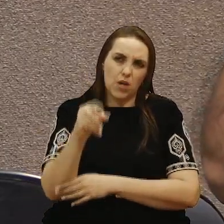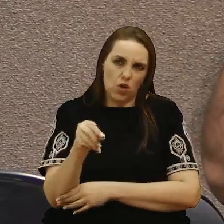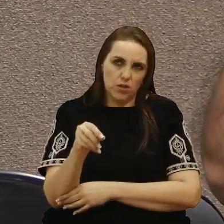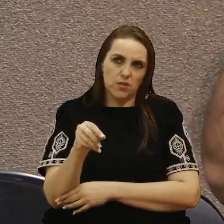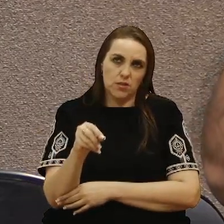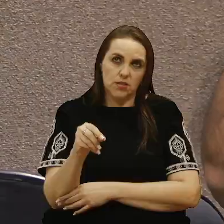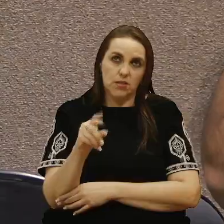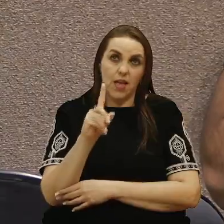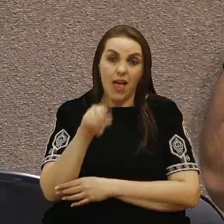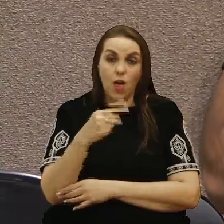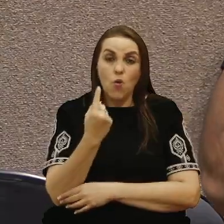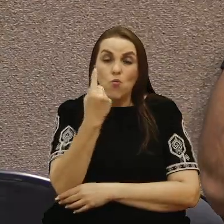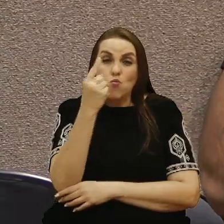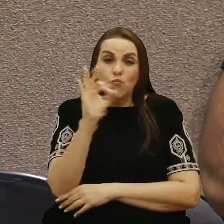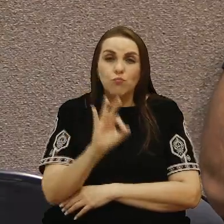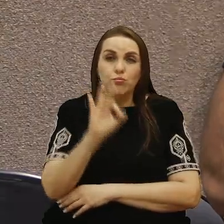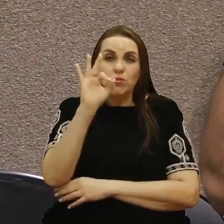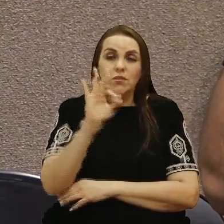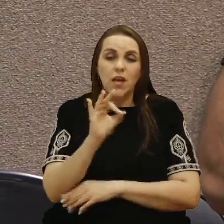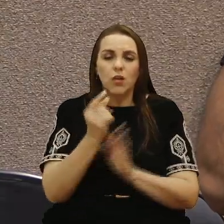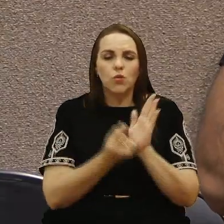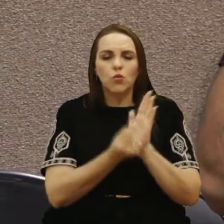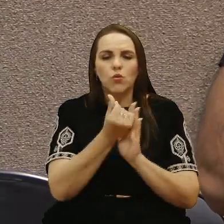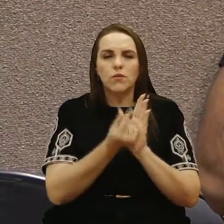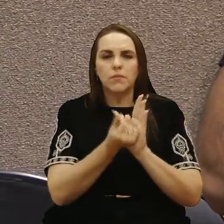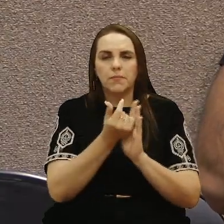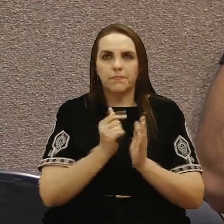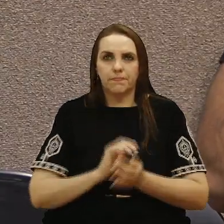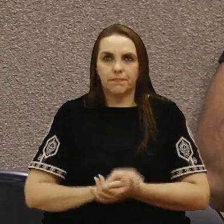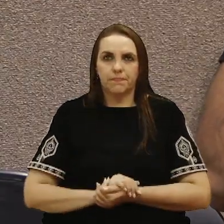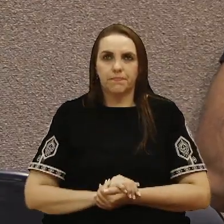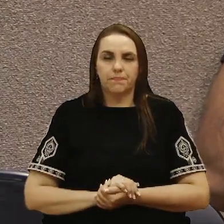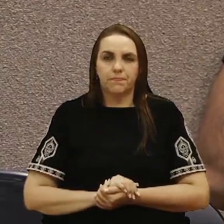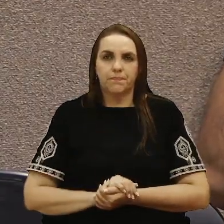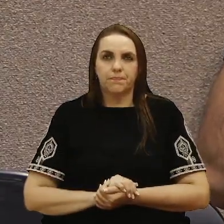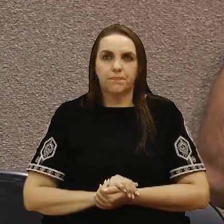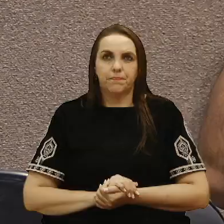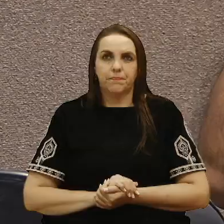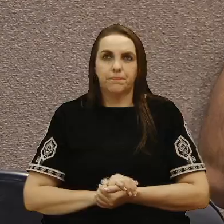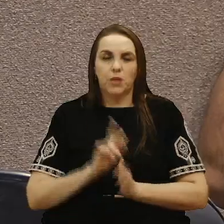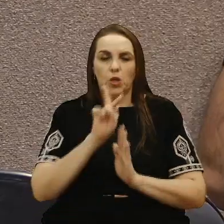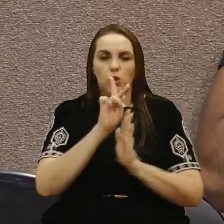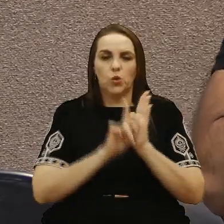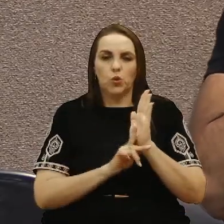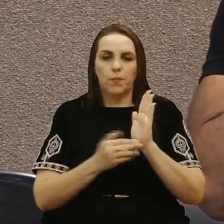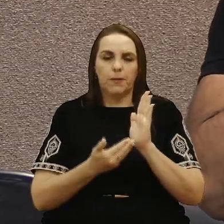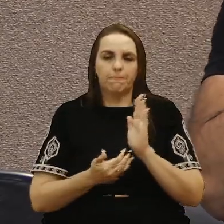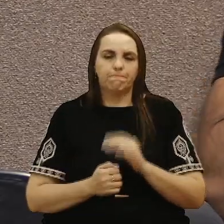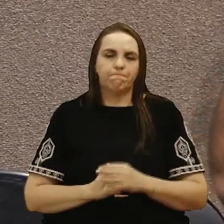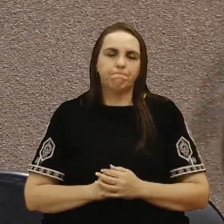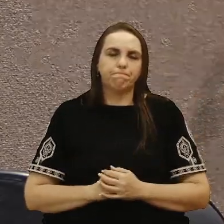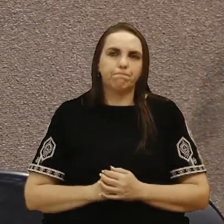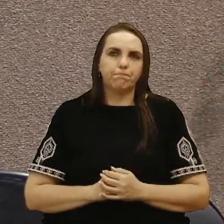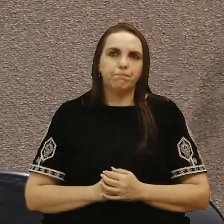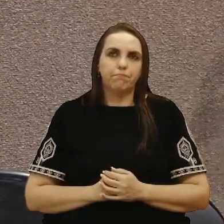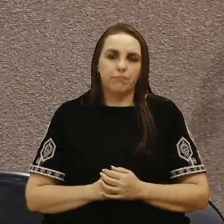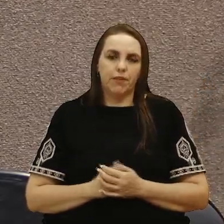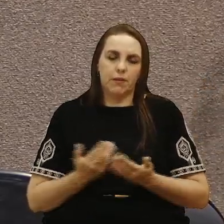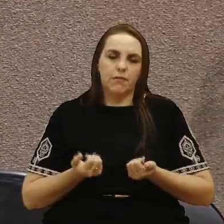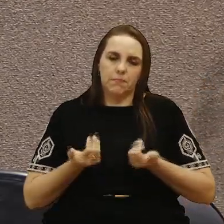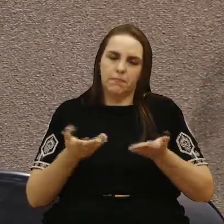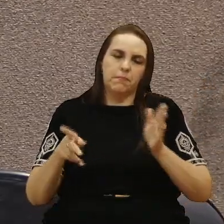de 1% do orçamento do plano para a